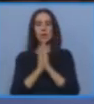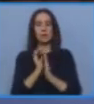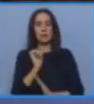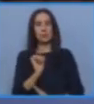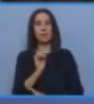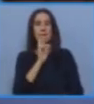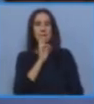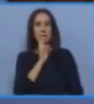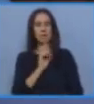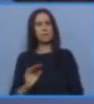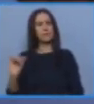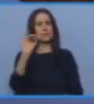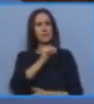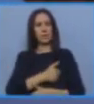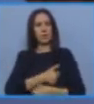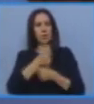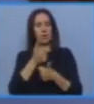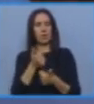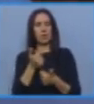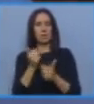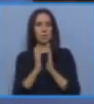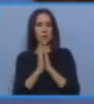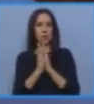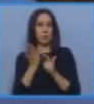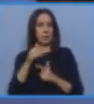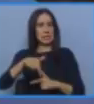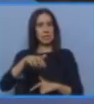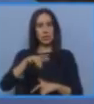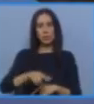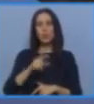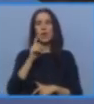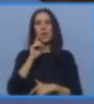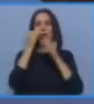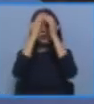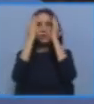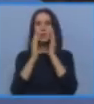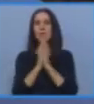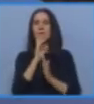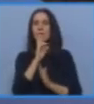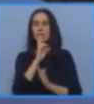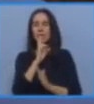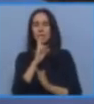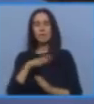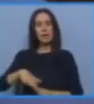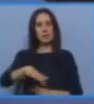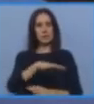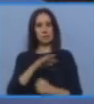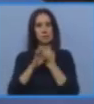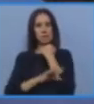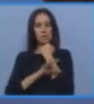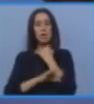muitas localidades, em muitas paróquias, nomeadamente esta aqui em Lisboa, a paróquia Nossa Senhora de Fátima, onde é pároco o cônego Luís